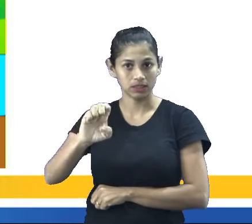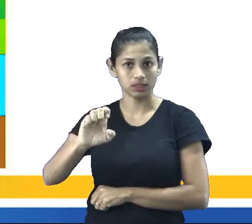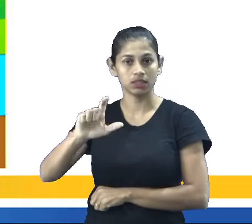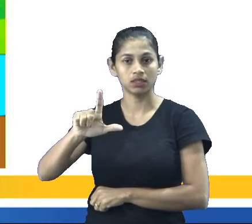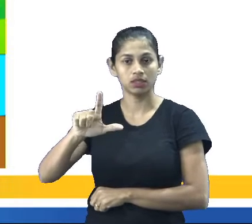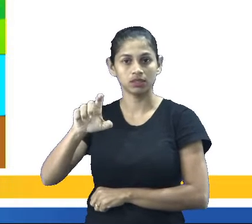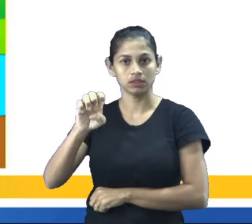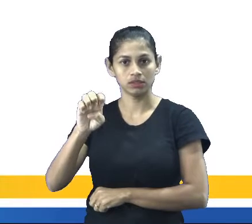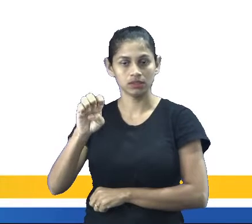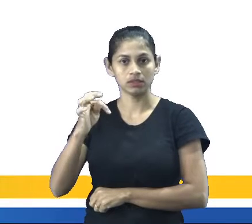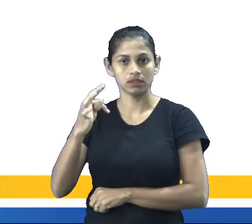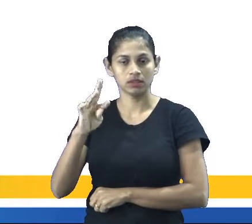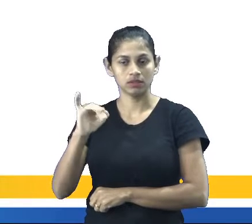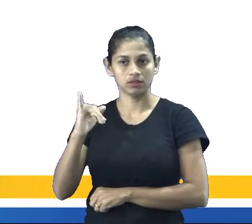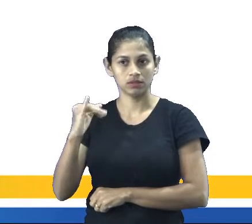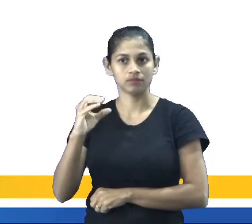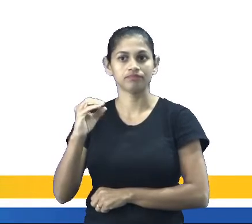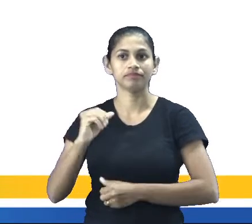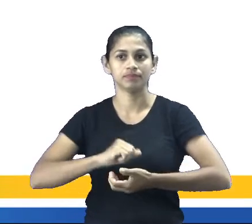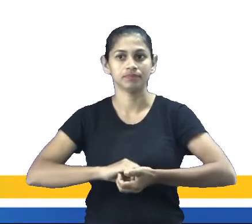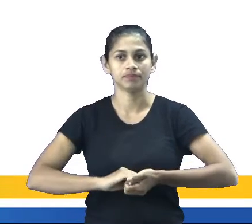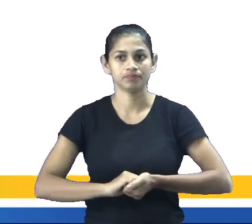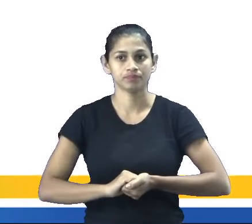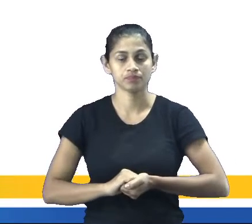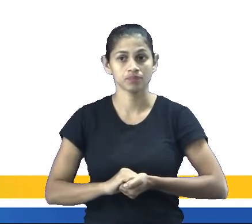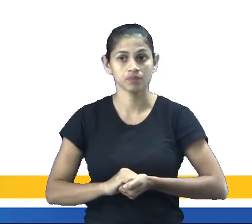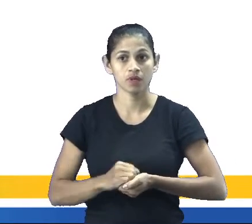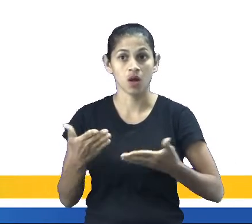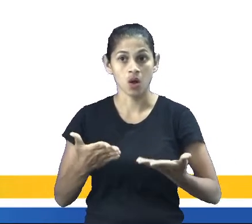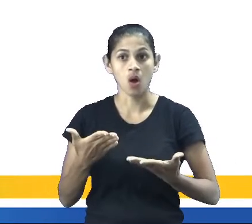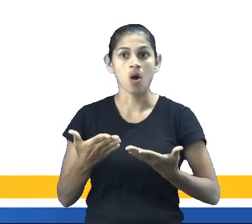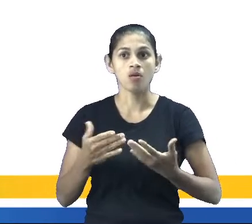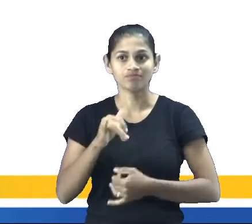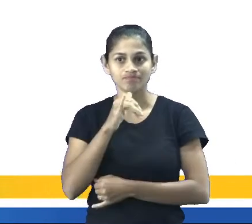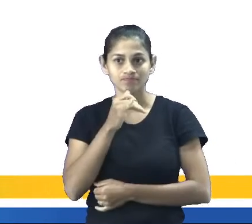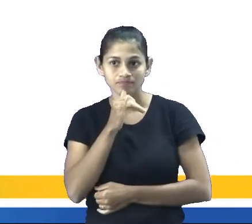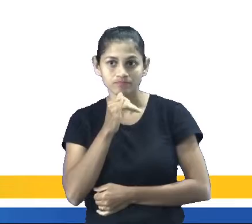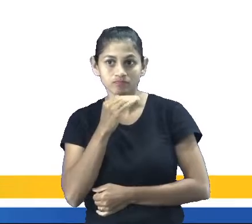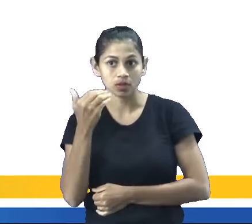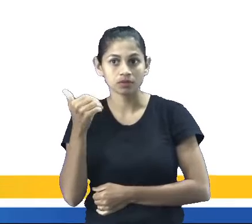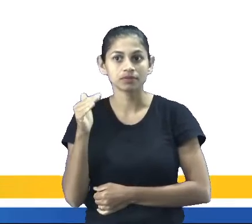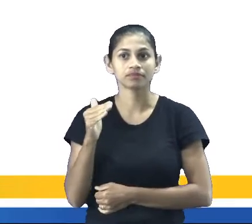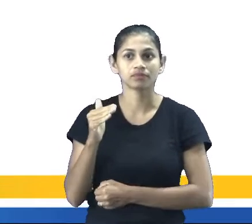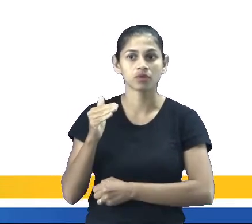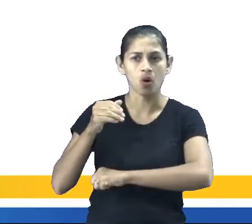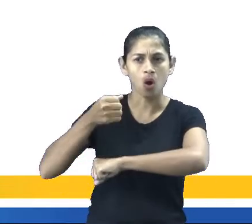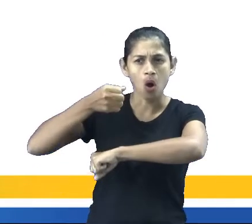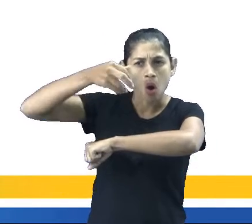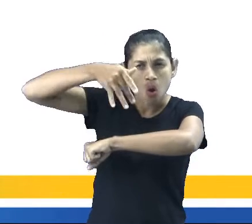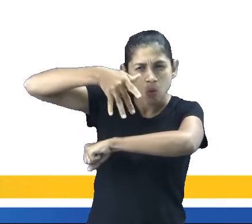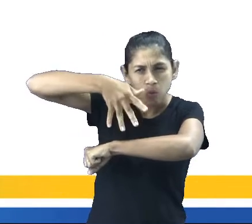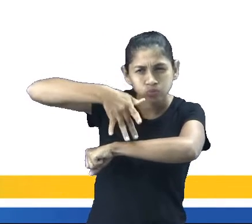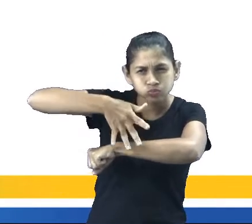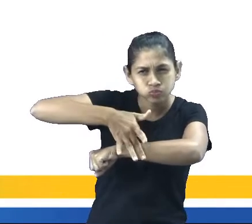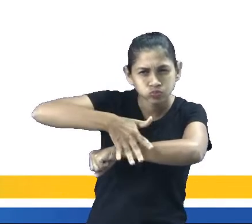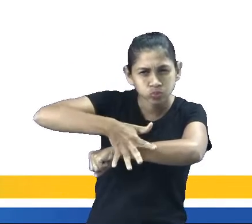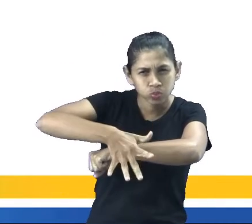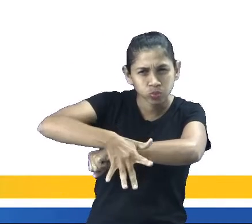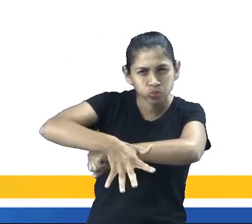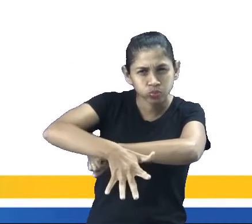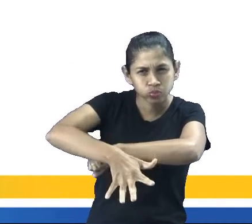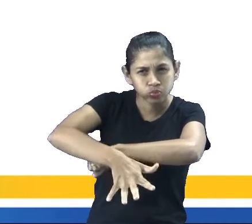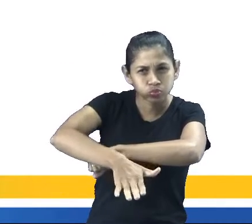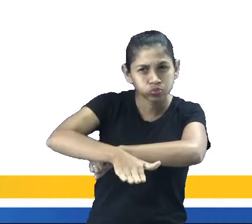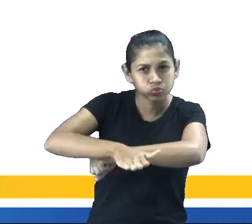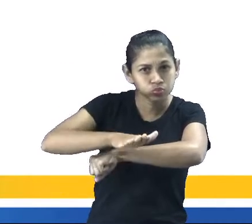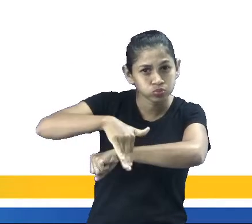a hidroelétrica. Aqui, ó, mais um exemplo. Então aqui, ó, a força da água, gente. Então ela vai passar por esses